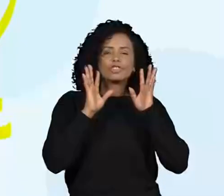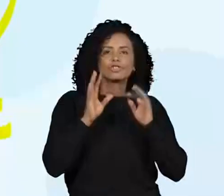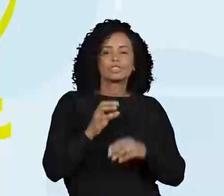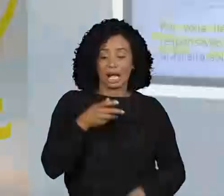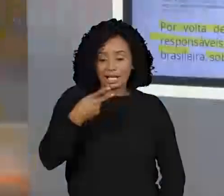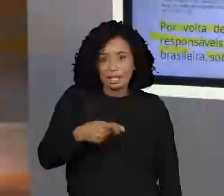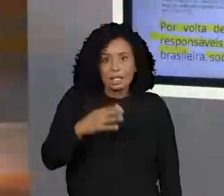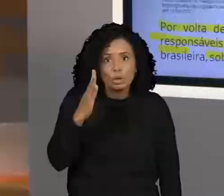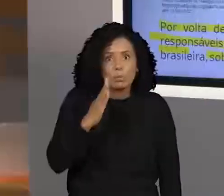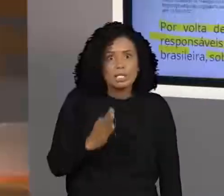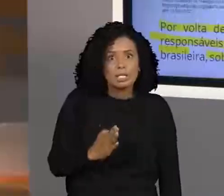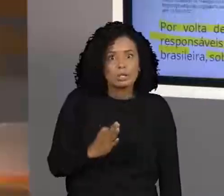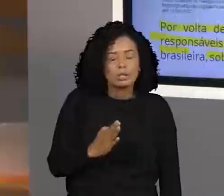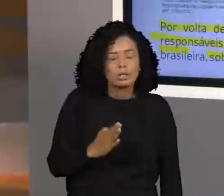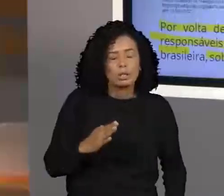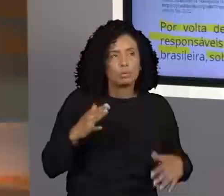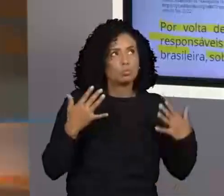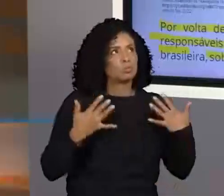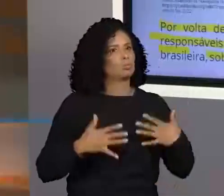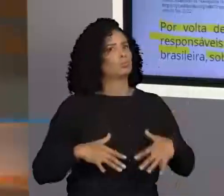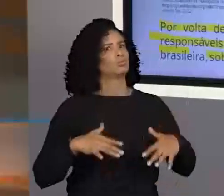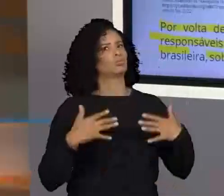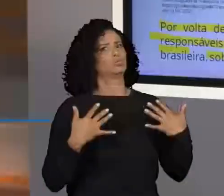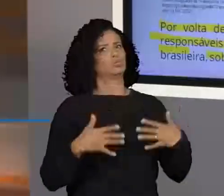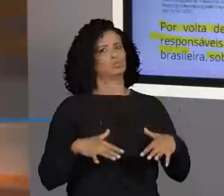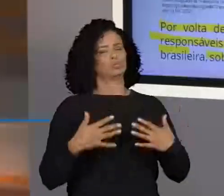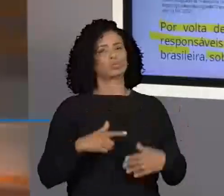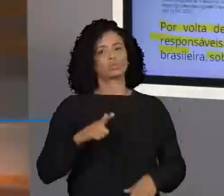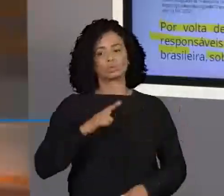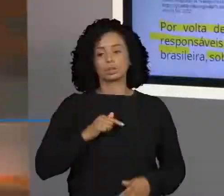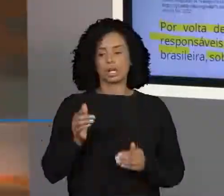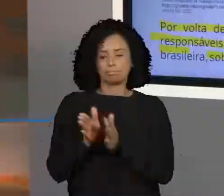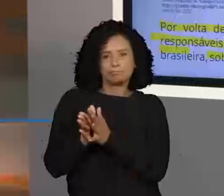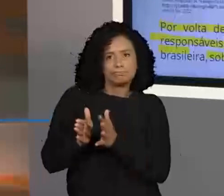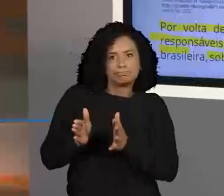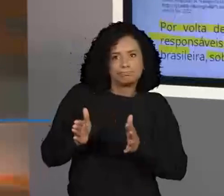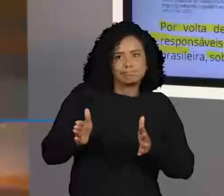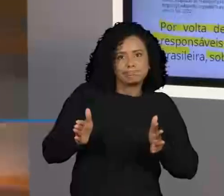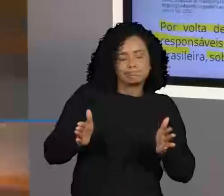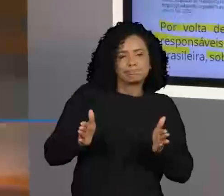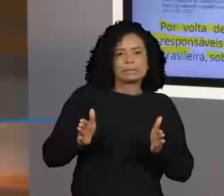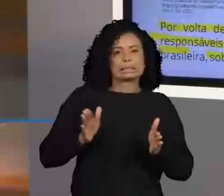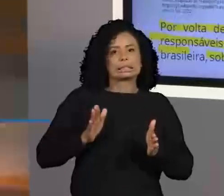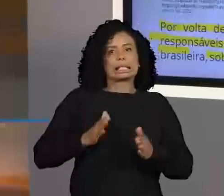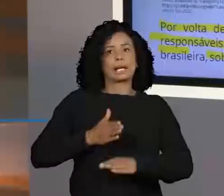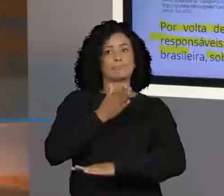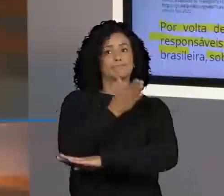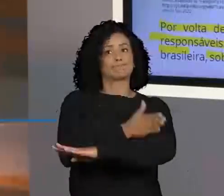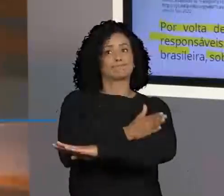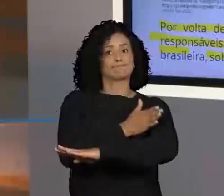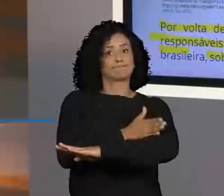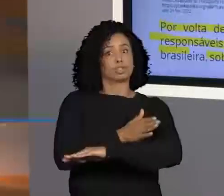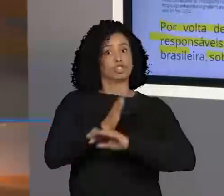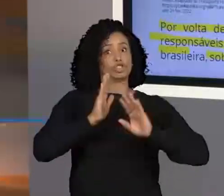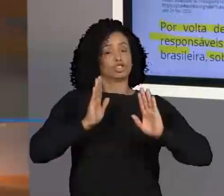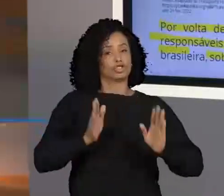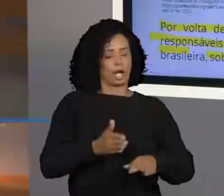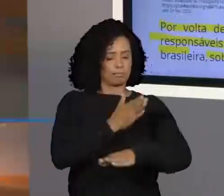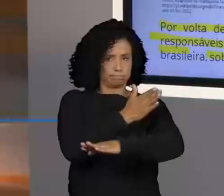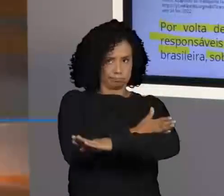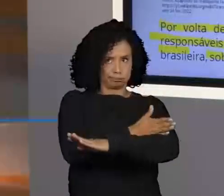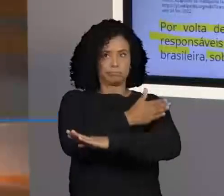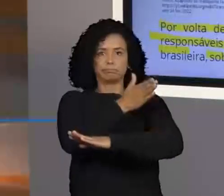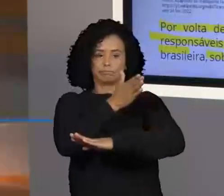Brasil foi um destaque histórico na produção e também no transporte desse